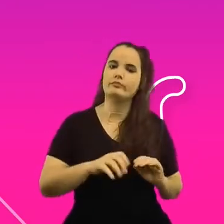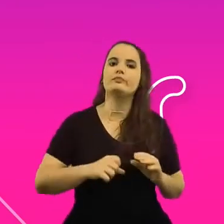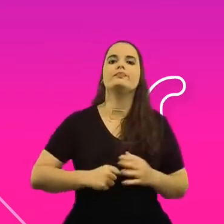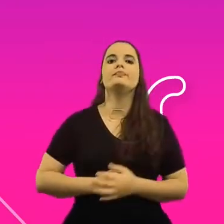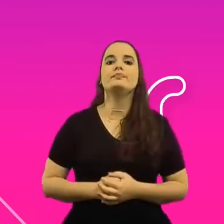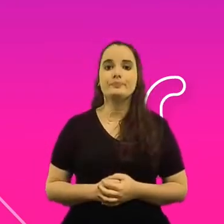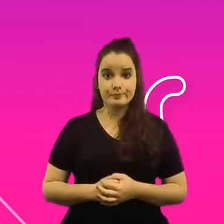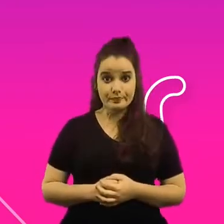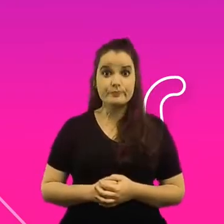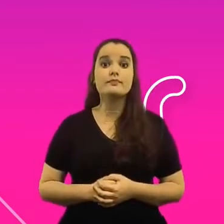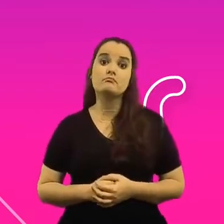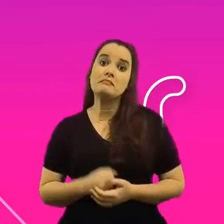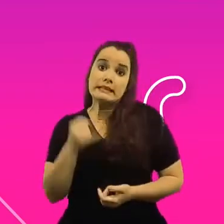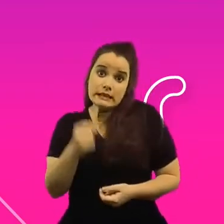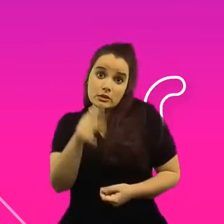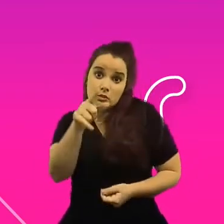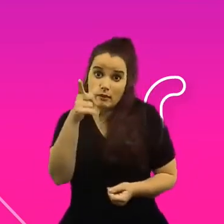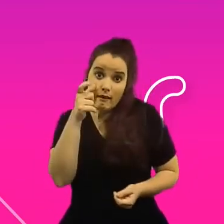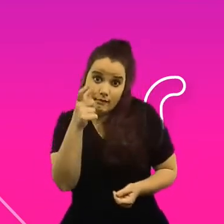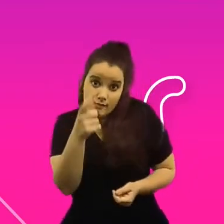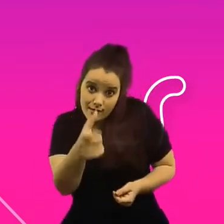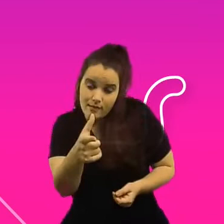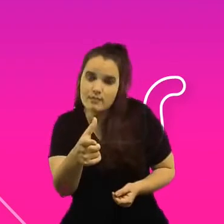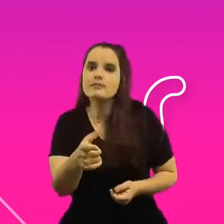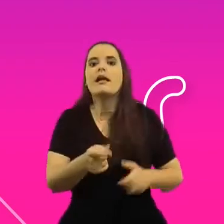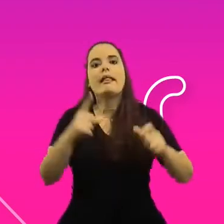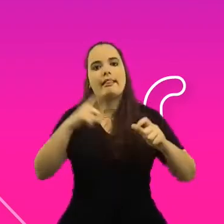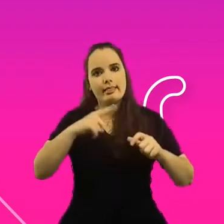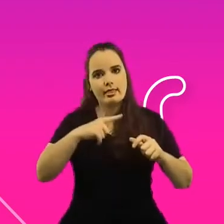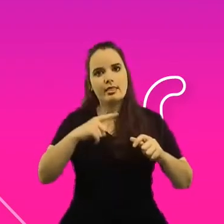interesse, também tem um formulário que você se inscreve e a gente